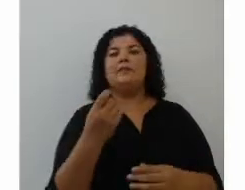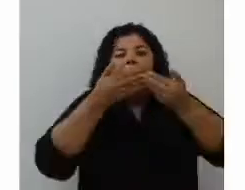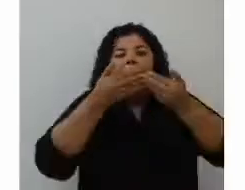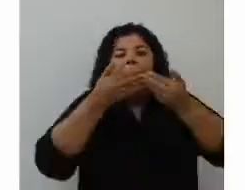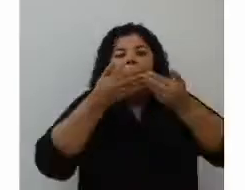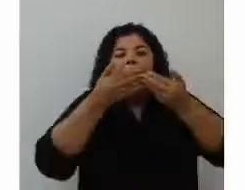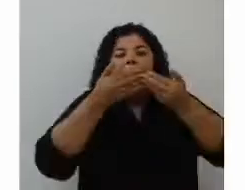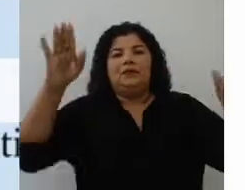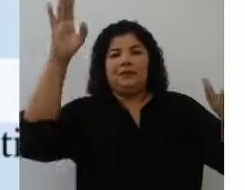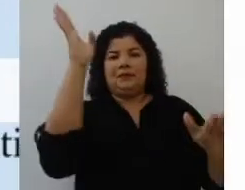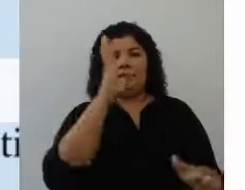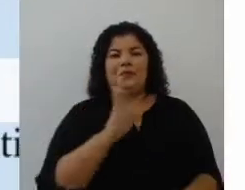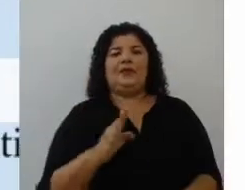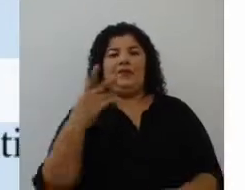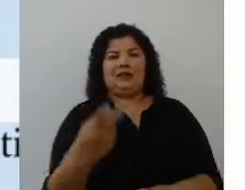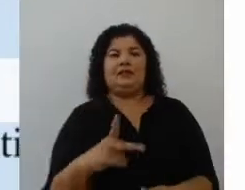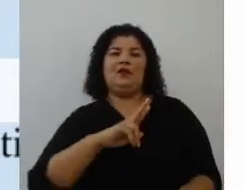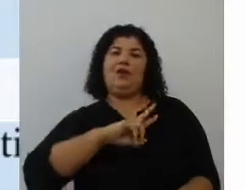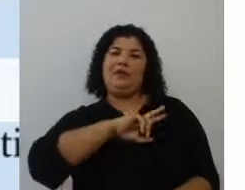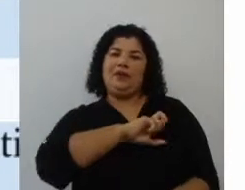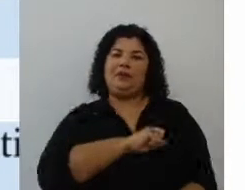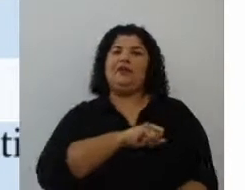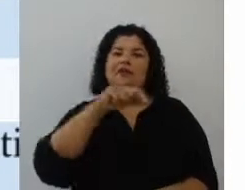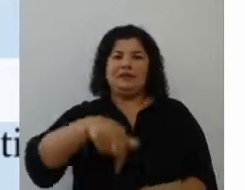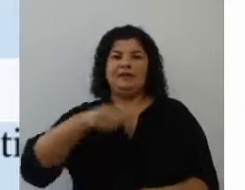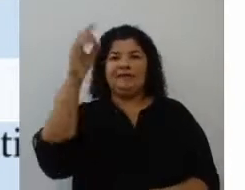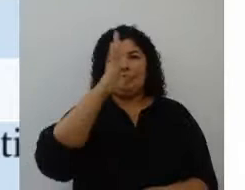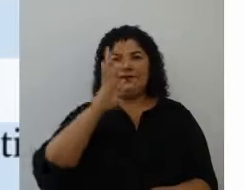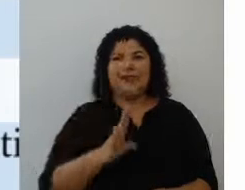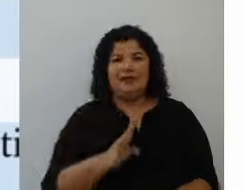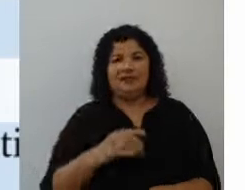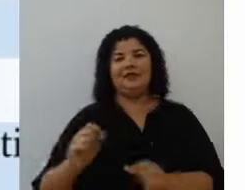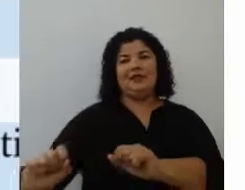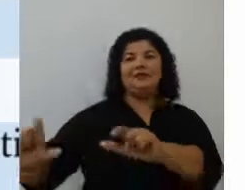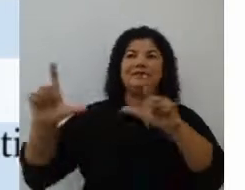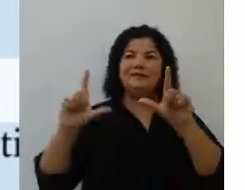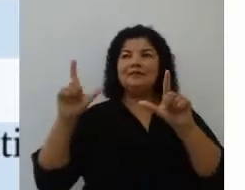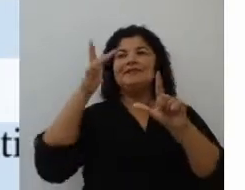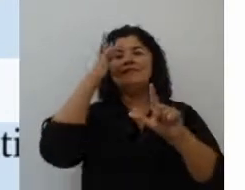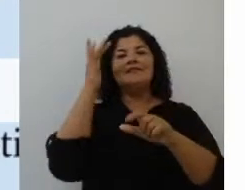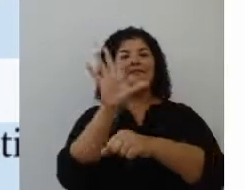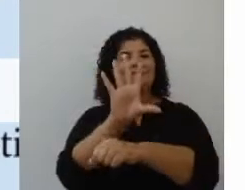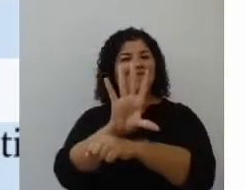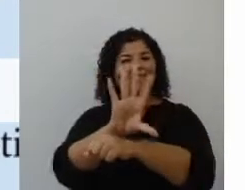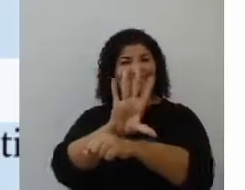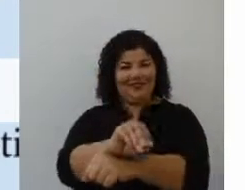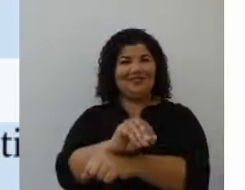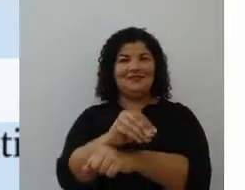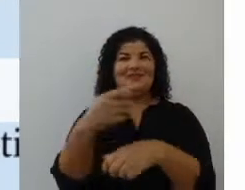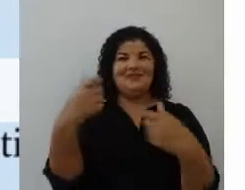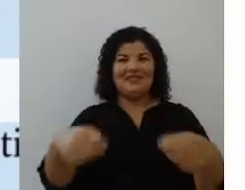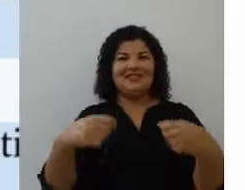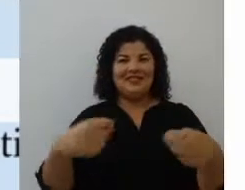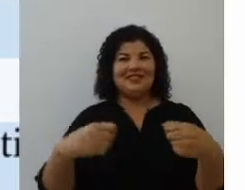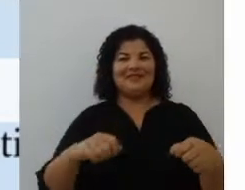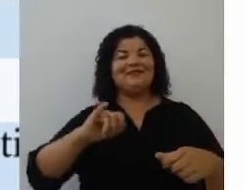tela cheia agora. Por favor, meu diretor de imagem, enche a tela e deixa essa galera tirar um print disso aí, enquanto eu bebo água.